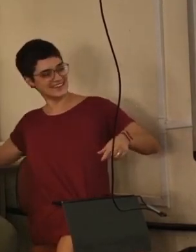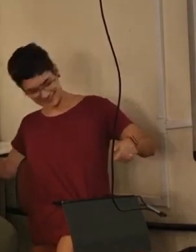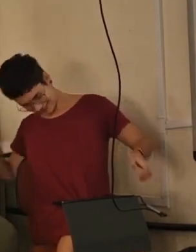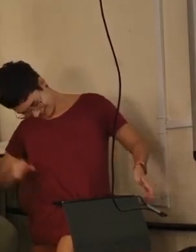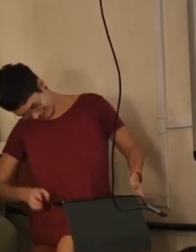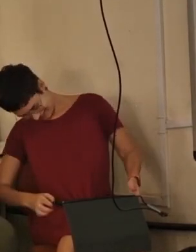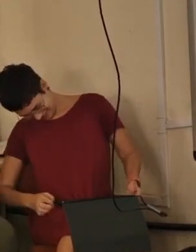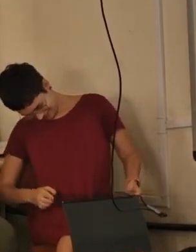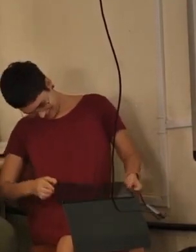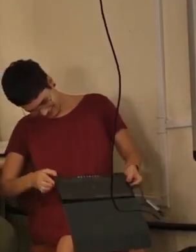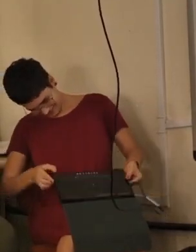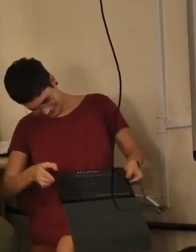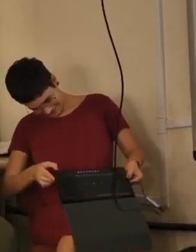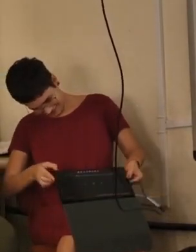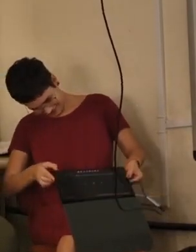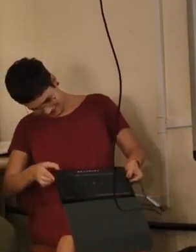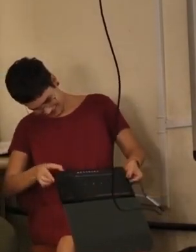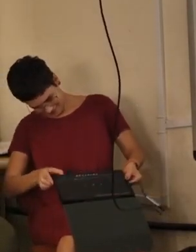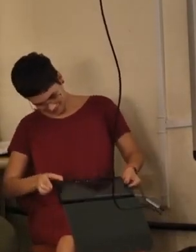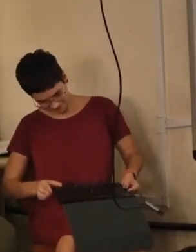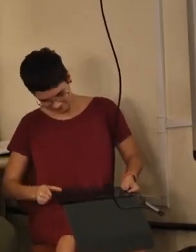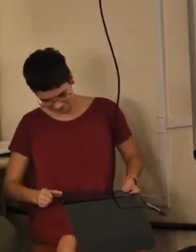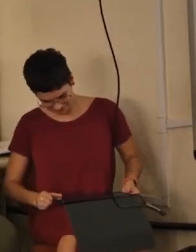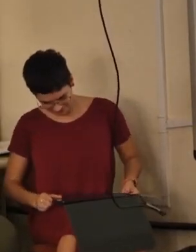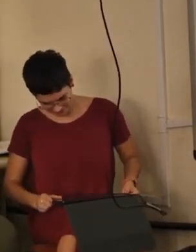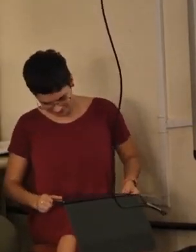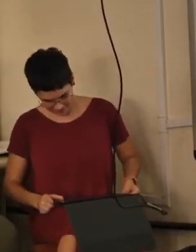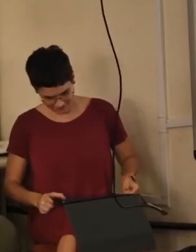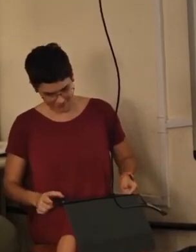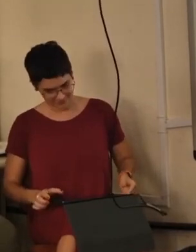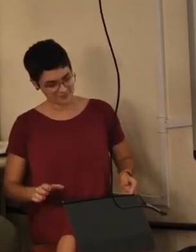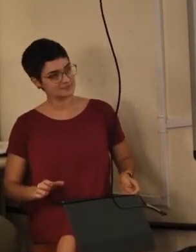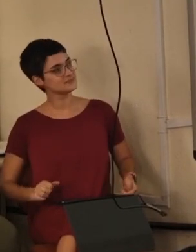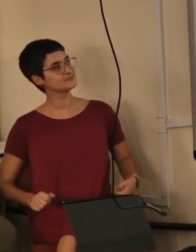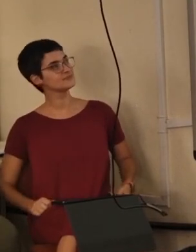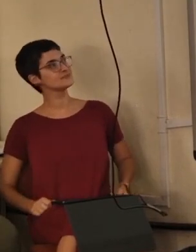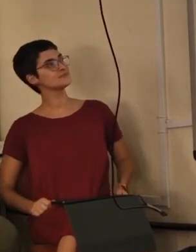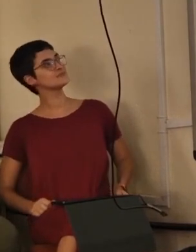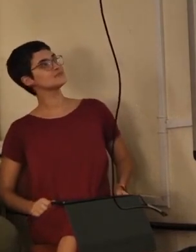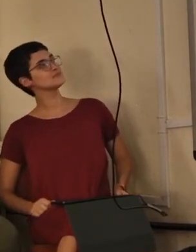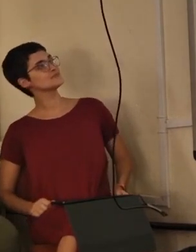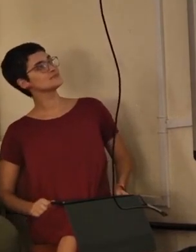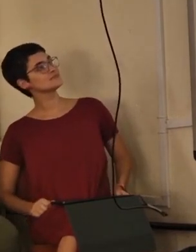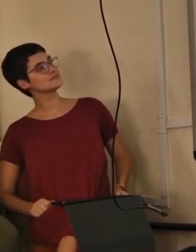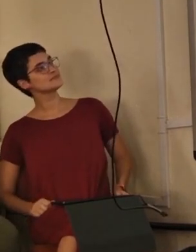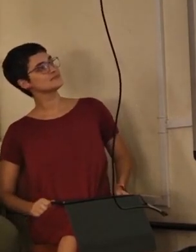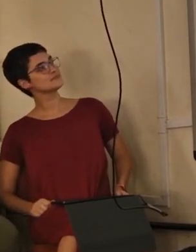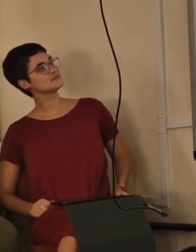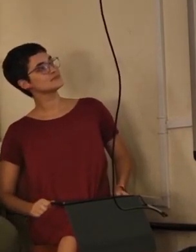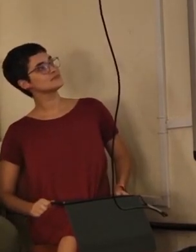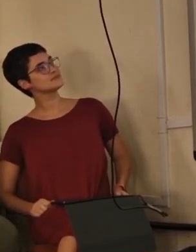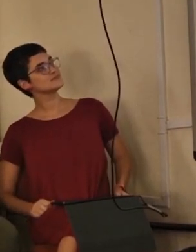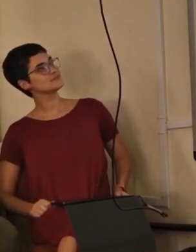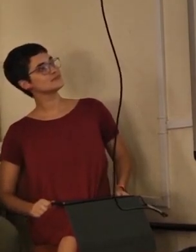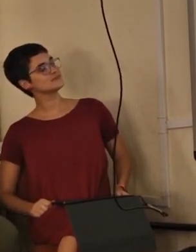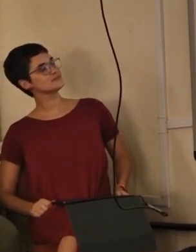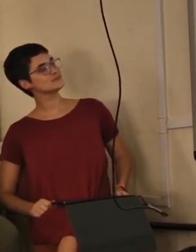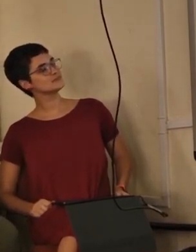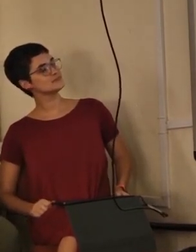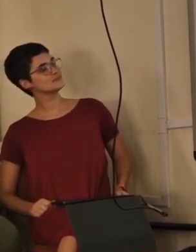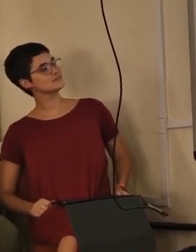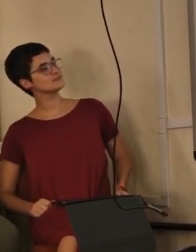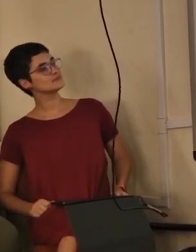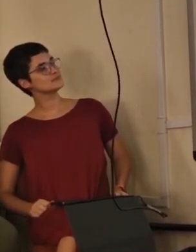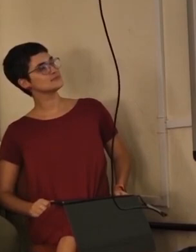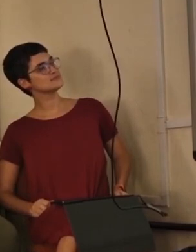Esse espetáculo, gente, foram 9 anos depois da releitura do primeiro, que foi todo no chão. Porque o primeiro a gente não tinha verba pra fazer tudo no chão, não tinha